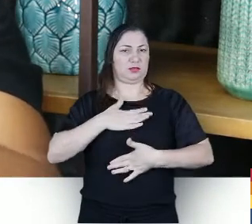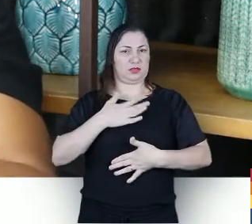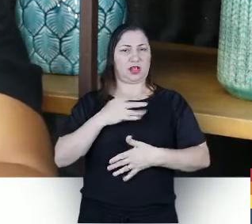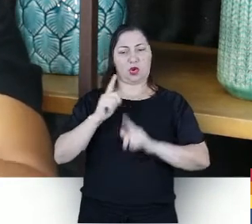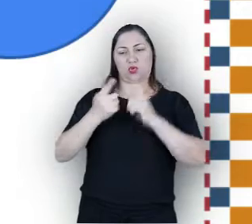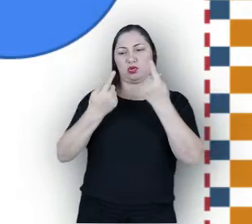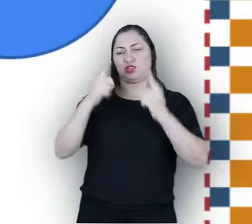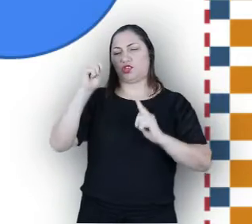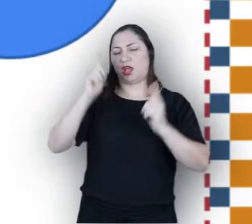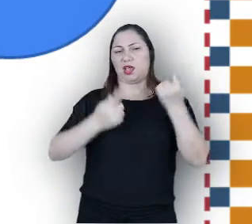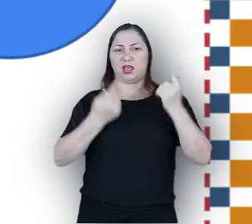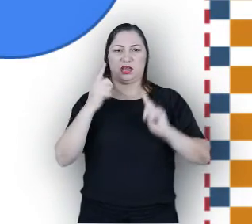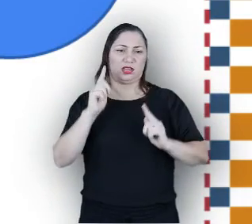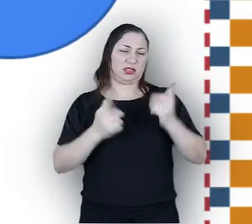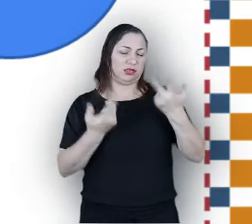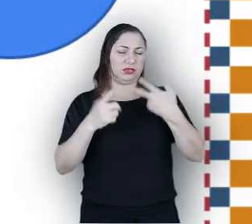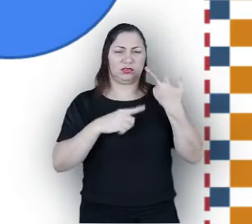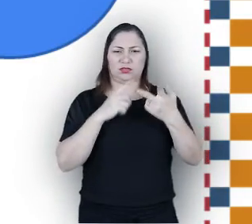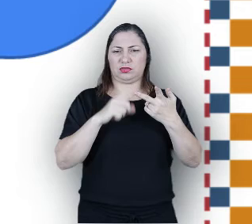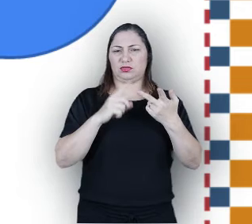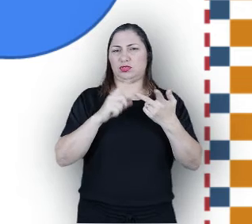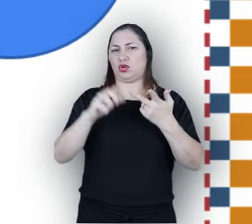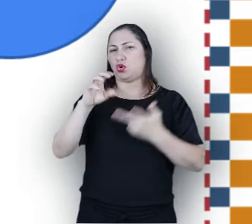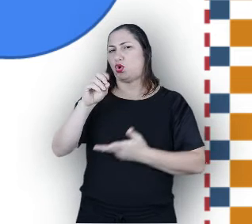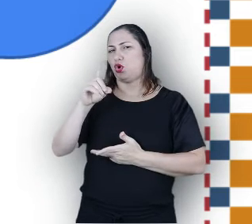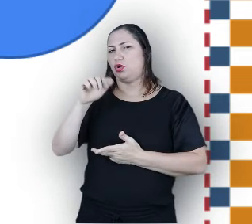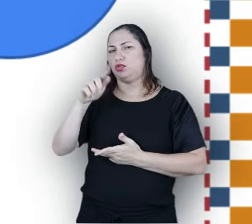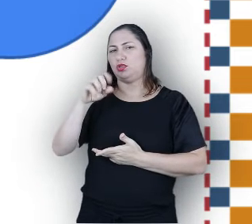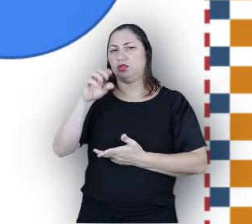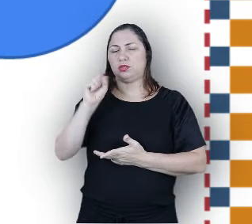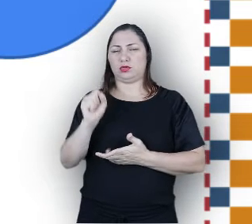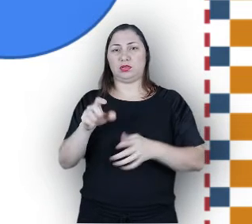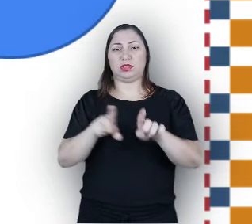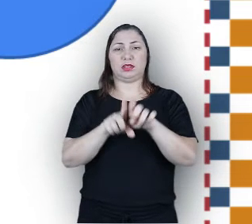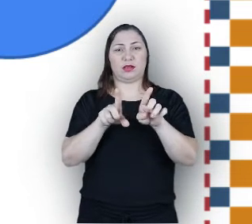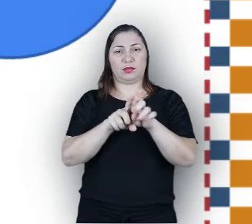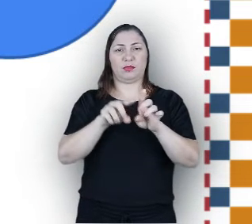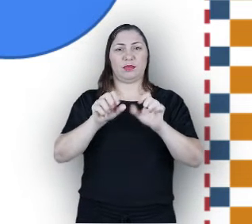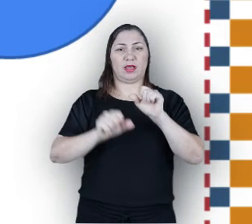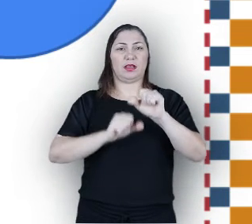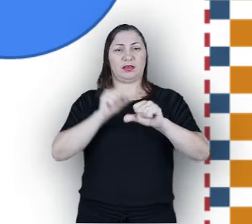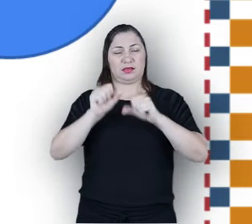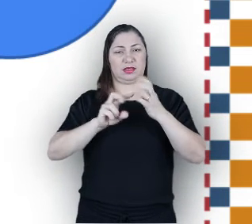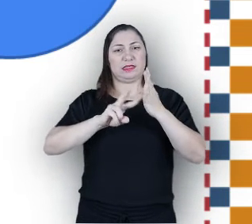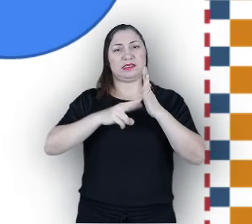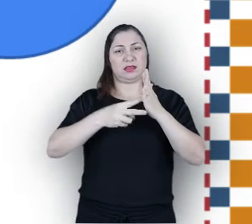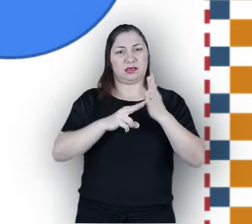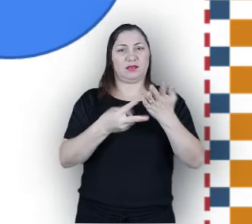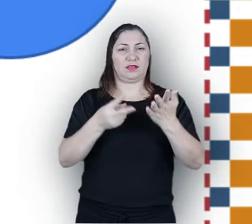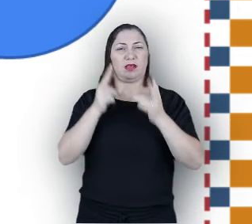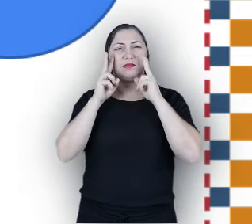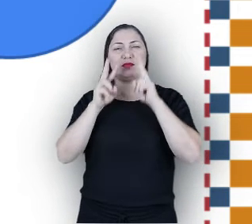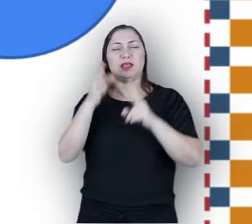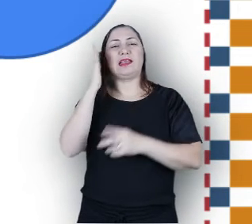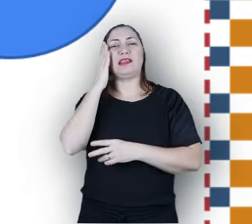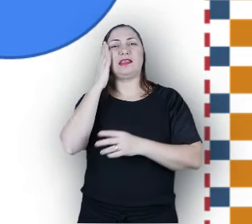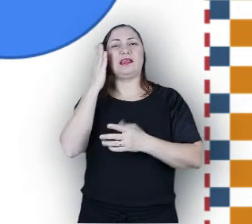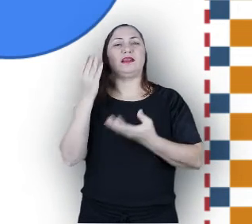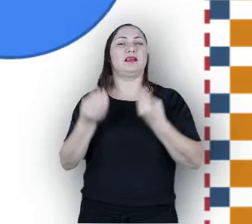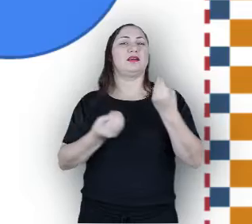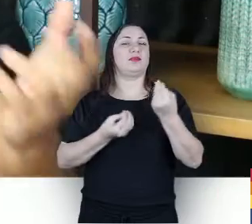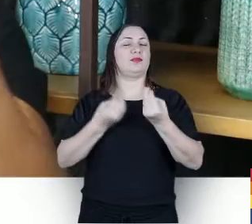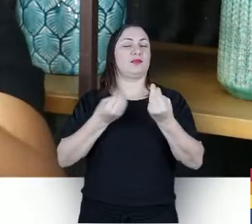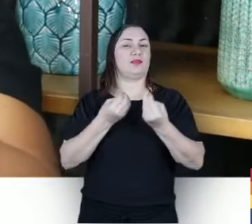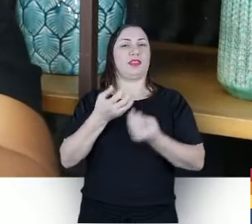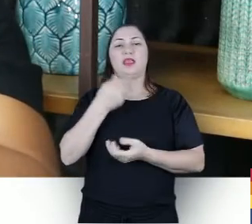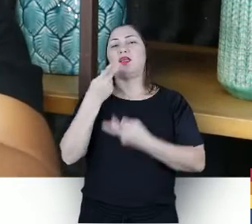de vivência possível, de leitura dessas práticas corporais, né? Ler seus gestos, seus signos, seus